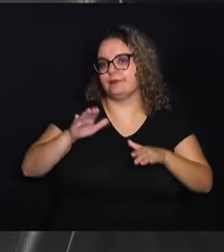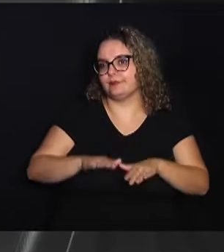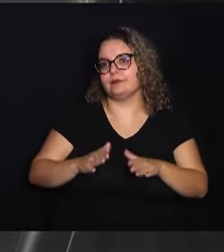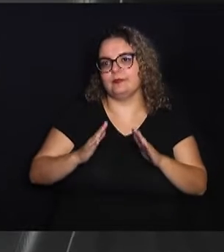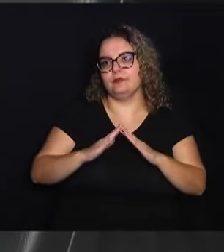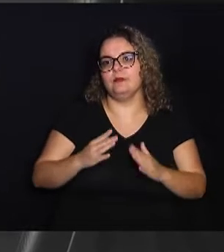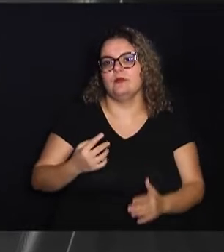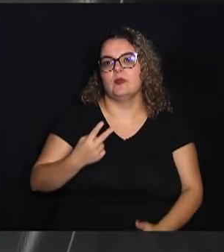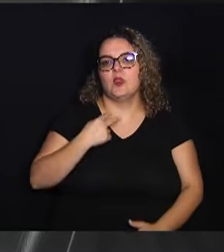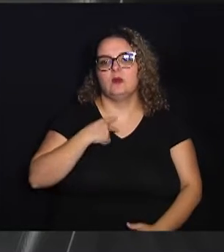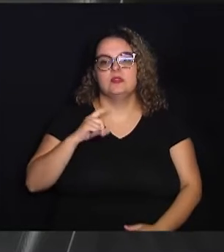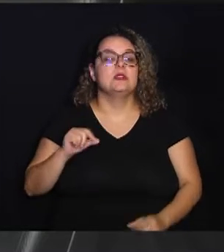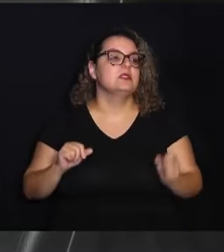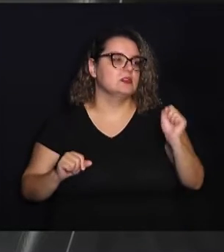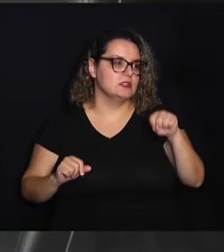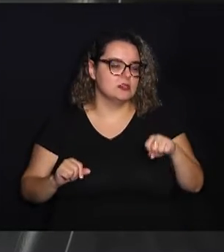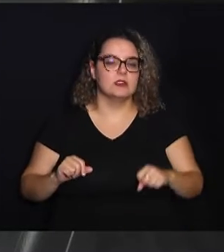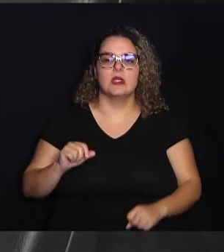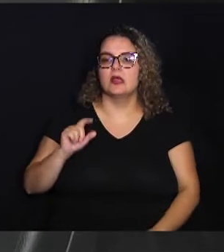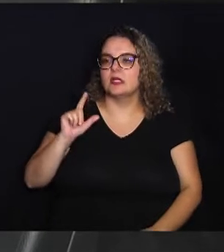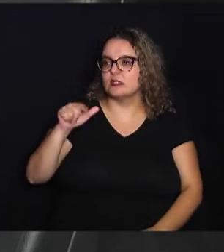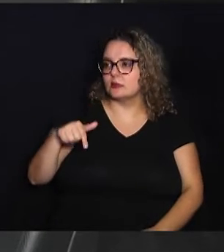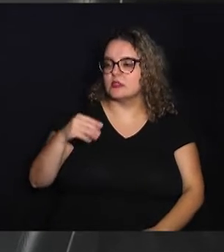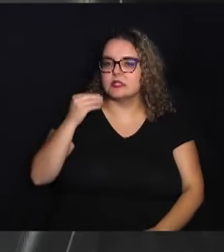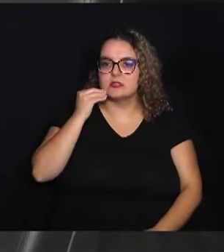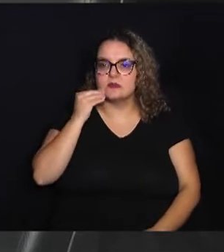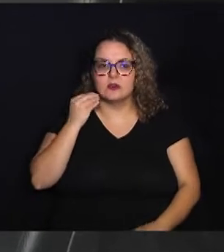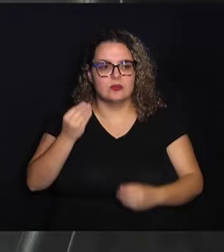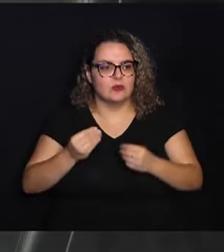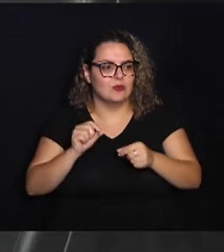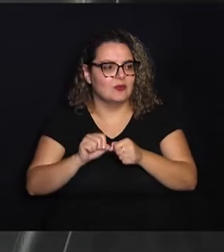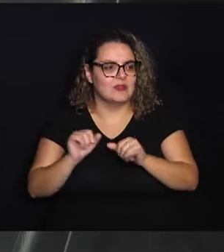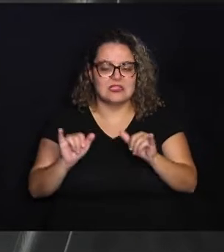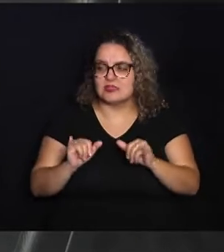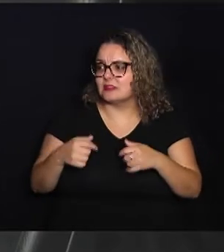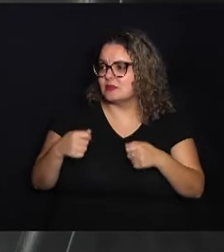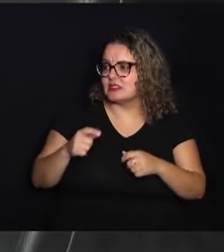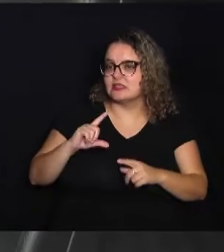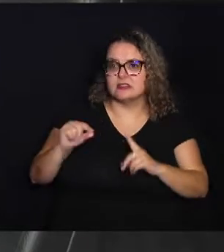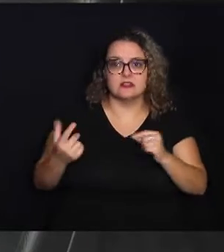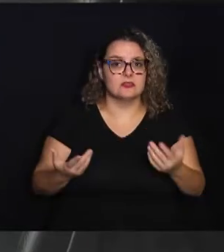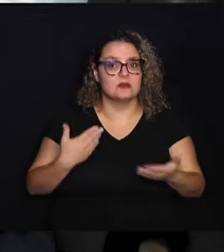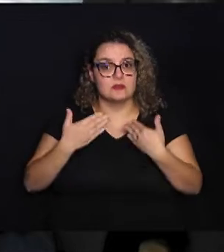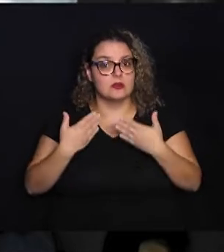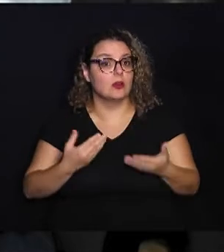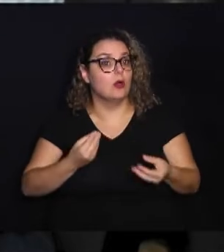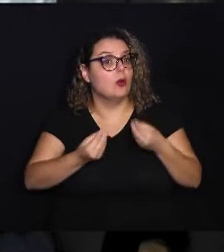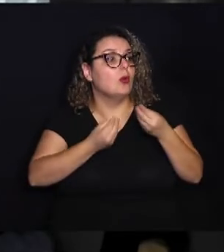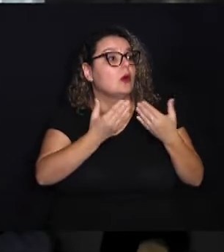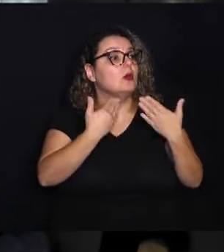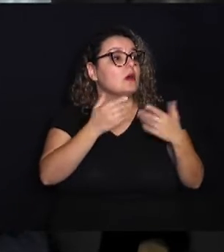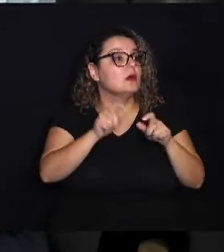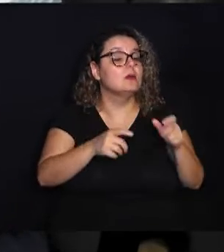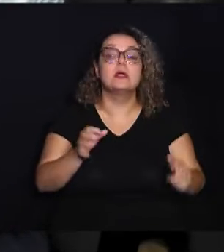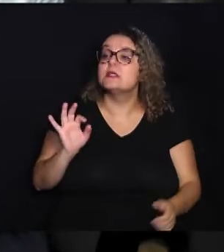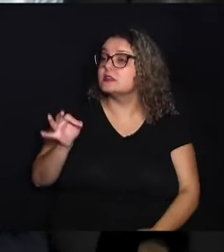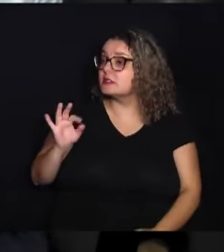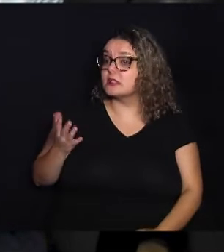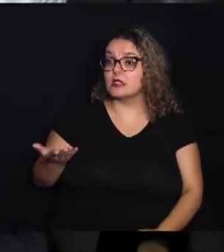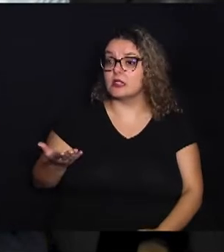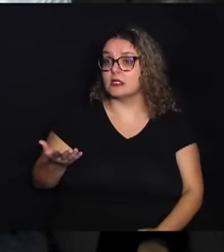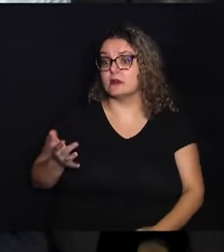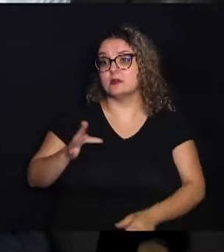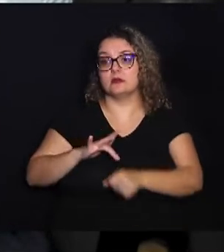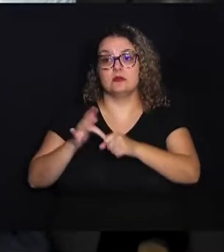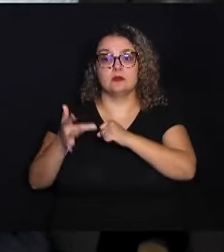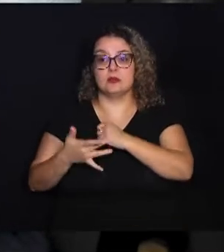podia sair. Aí depois disso a gente tentando, como é que a gente vai fazer campanha? A gente precisa sair, a gente precisa falar. Conversar com as pessoas, exatamente. Né? Falava por rede